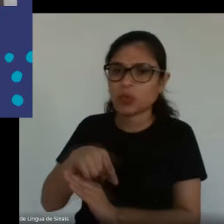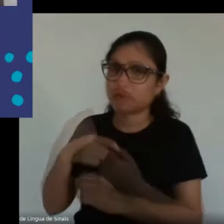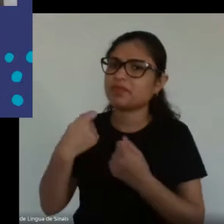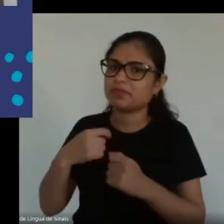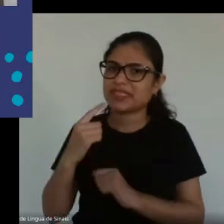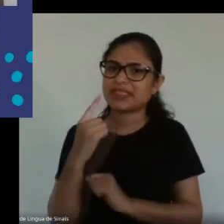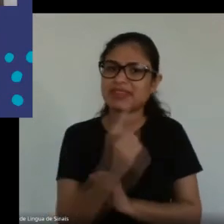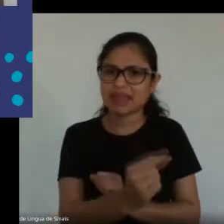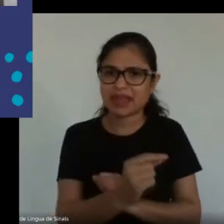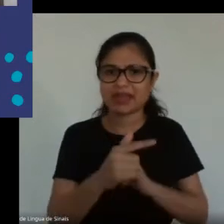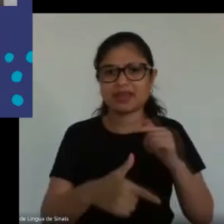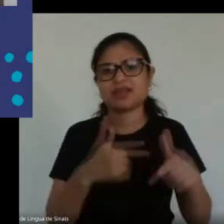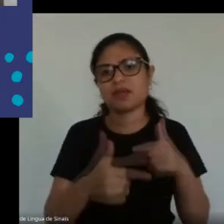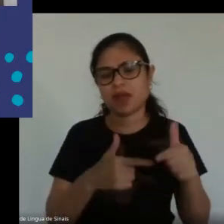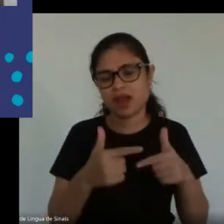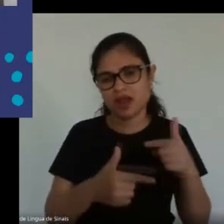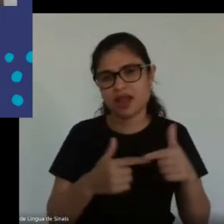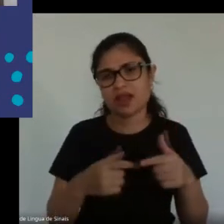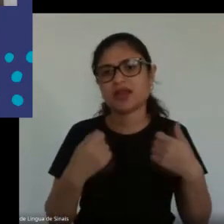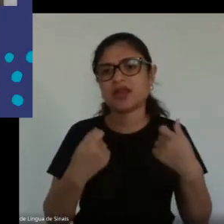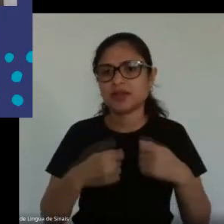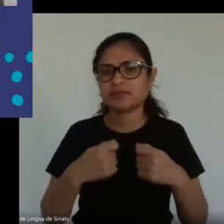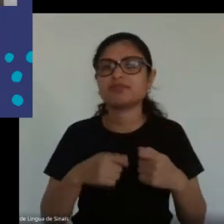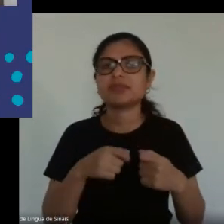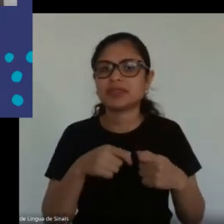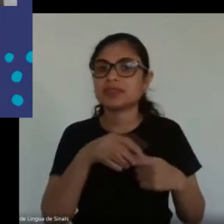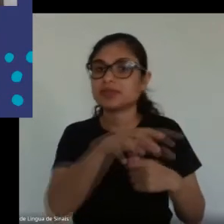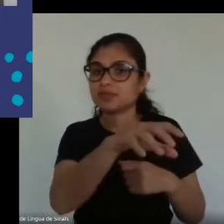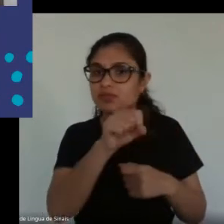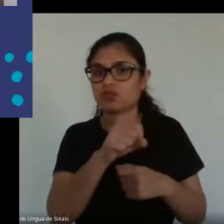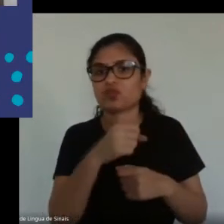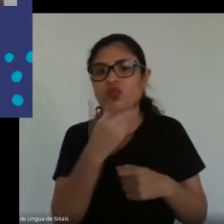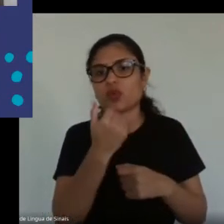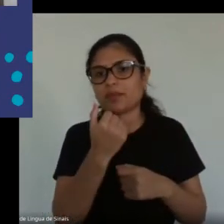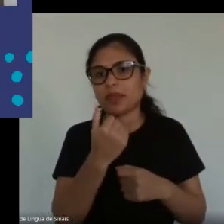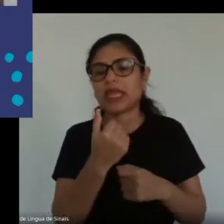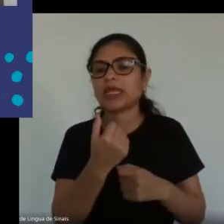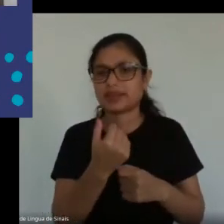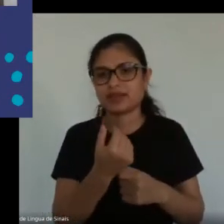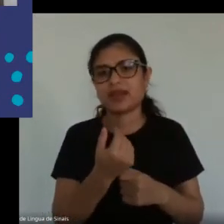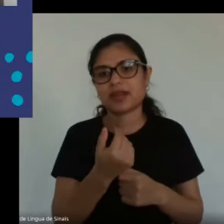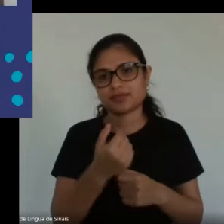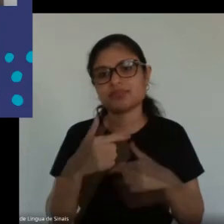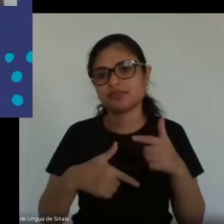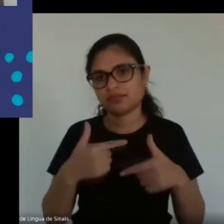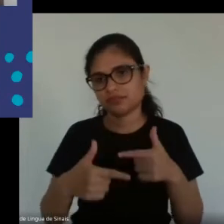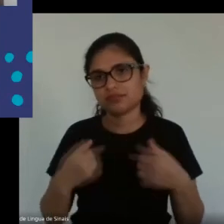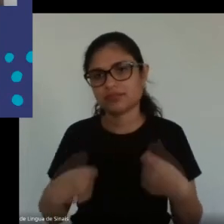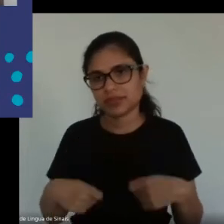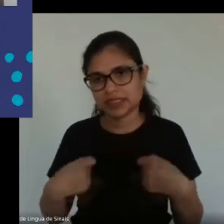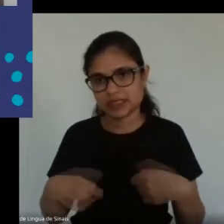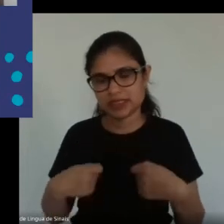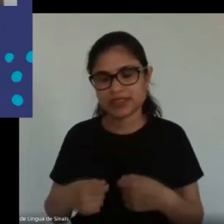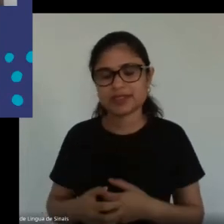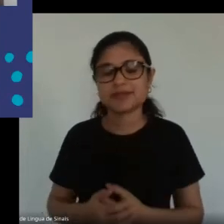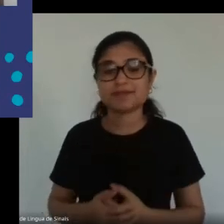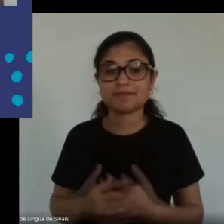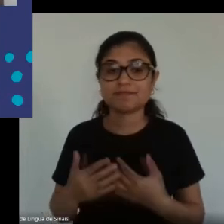que sair para trabalhar, tem que sair para trazer comida para dentro de casa. Então, de certa forma,